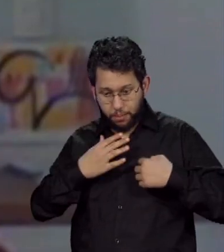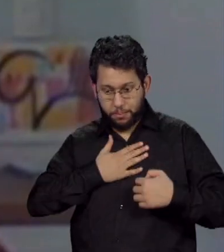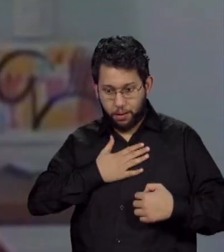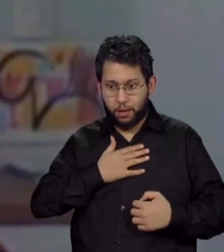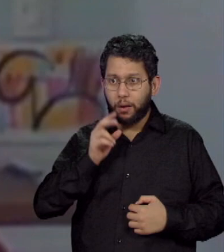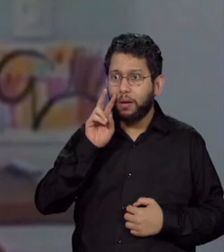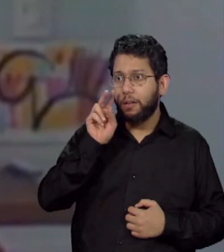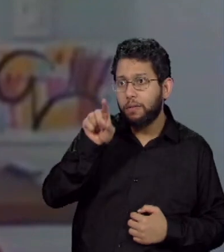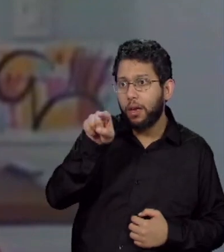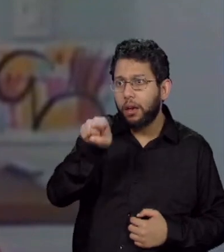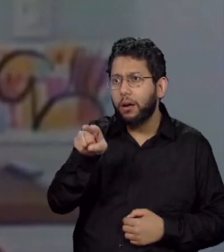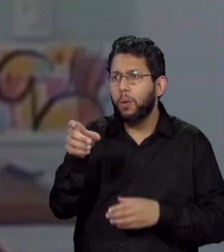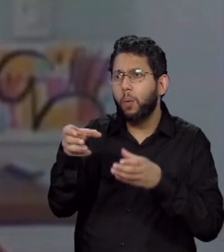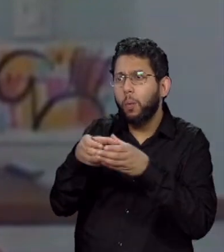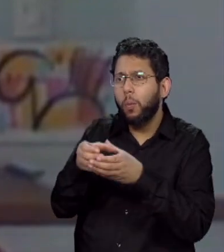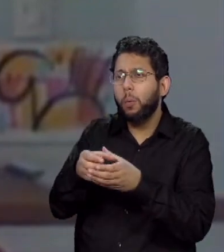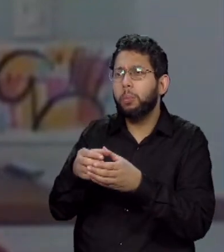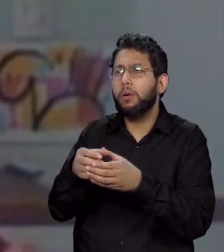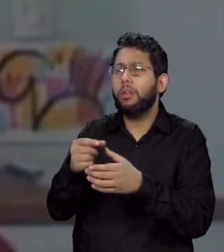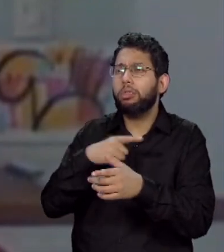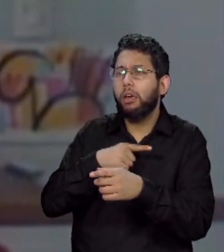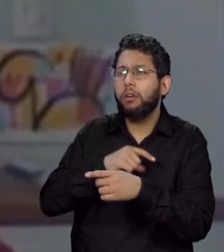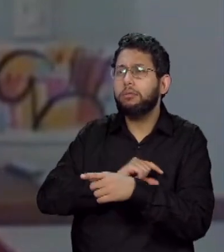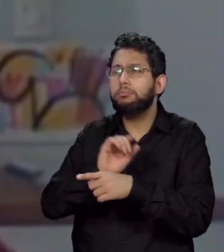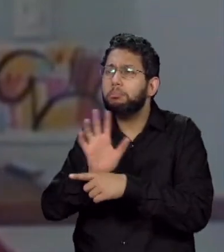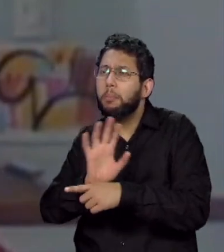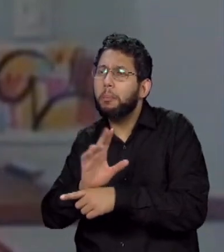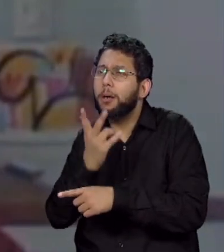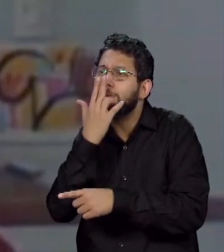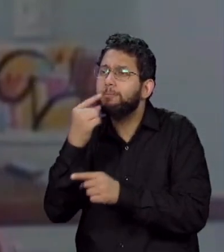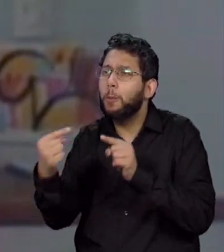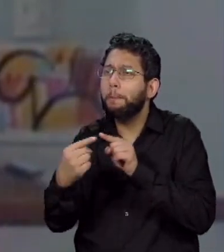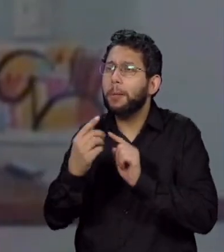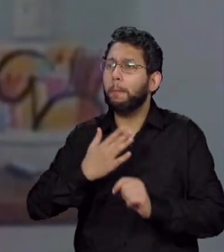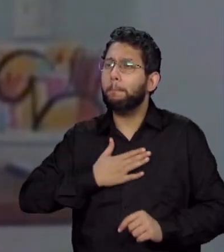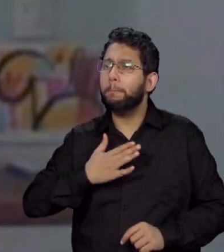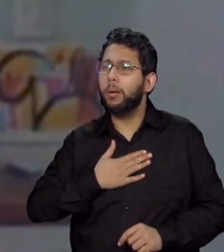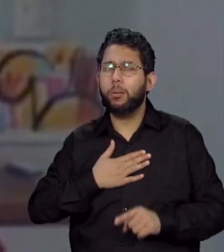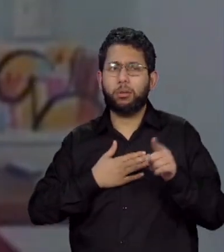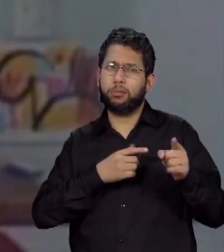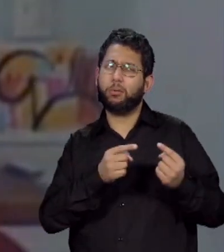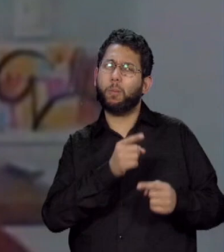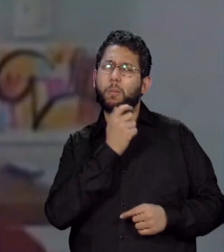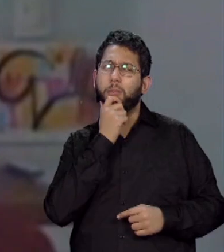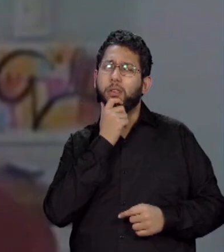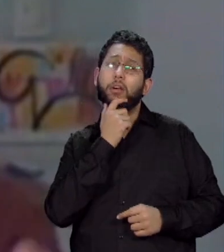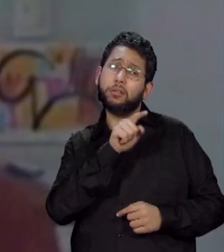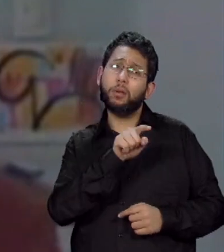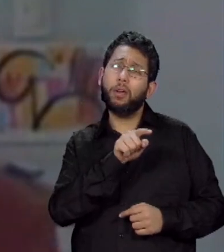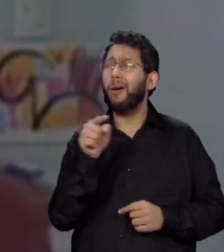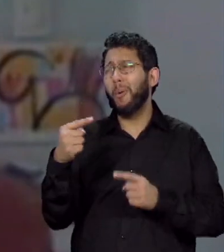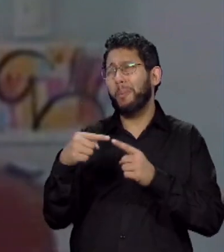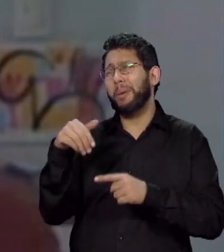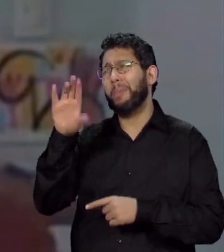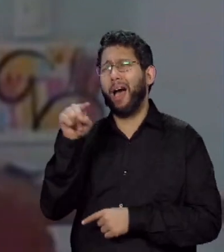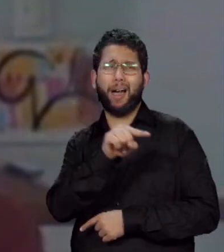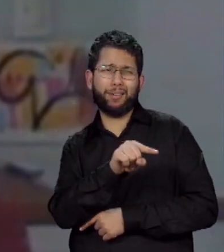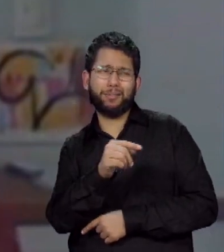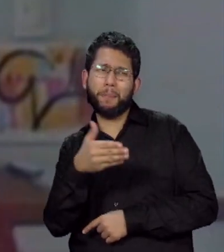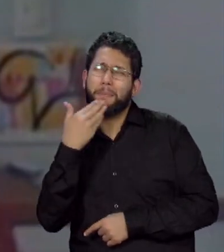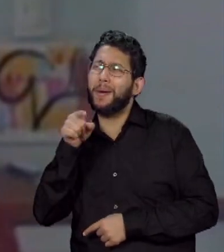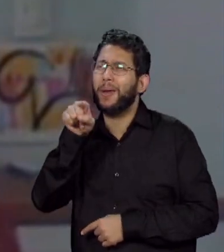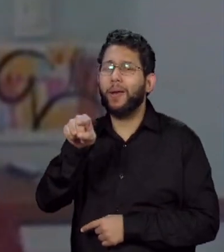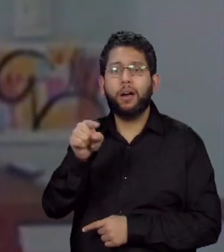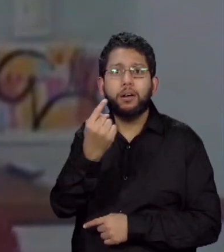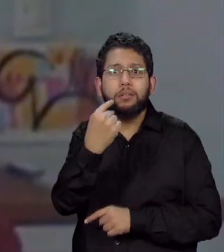pessoas, né, que está trabalhando de forma afinada com a sua visão de mundo, ou com o que você almeja do ponto de